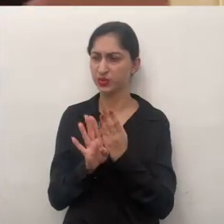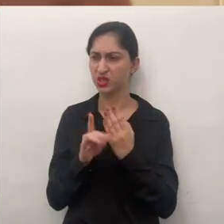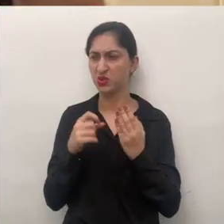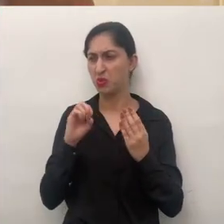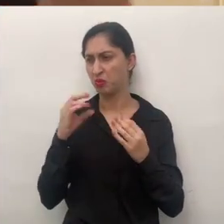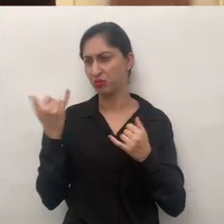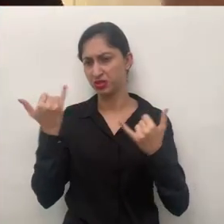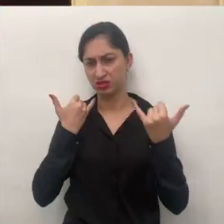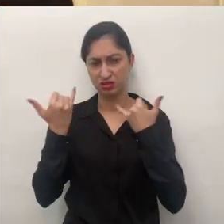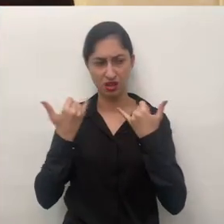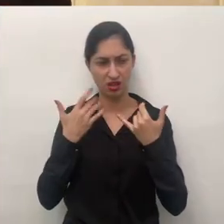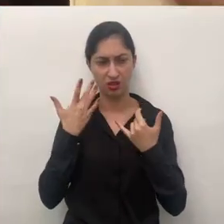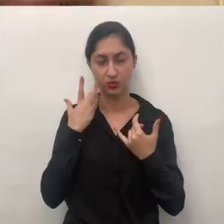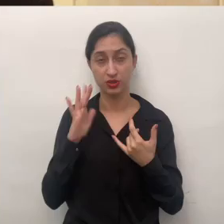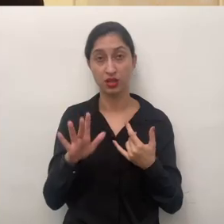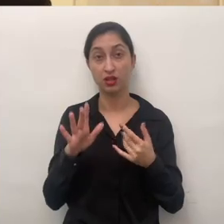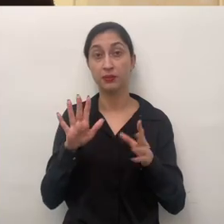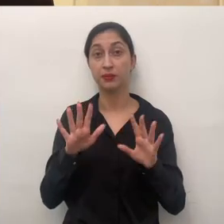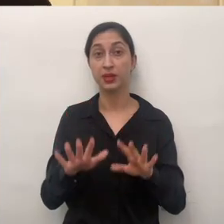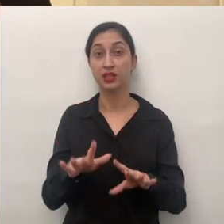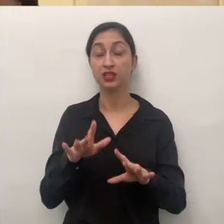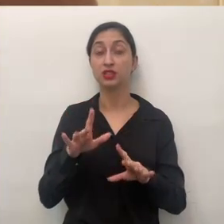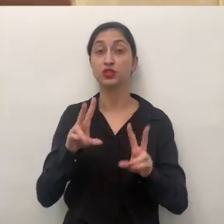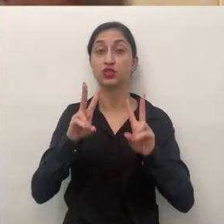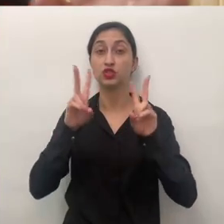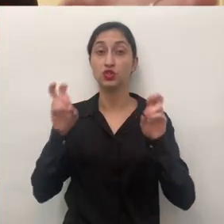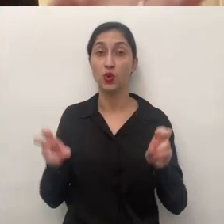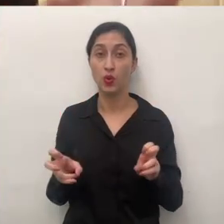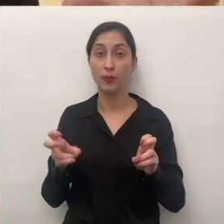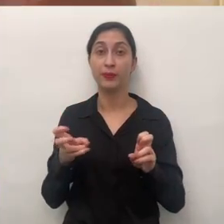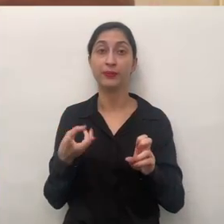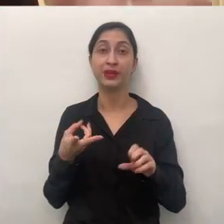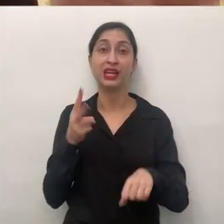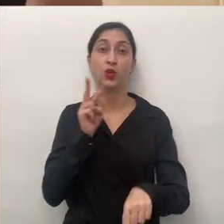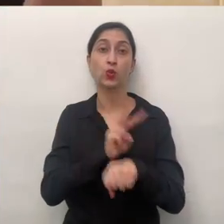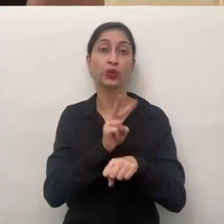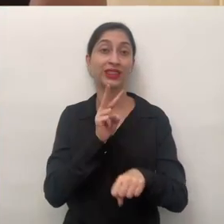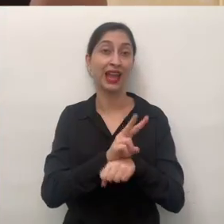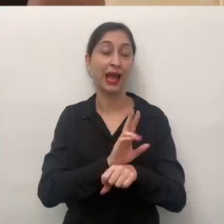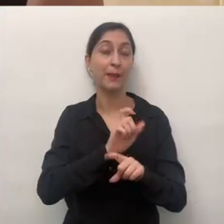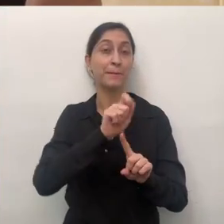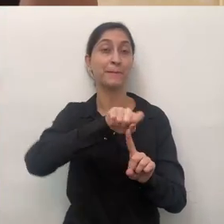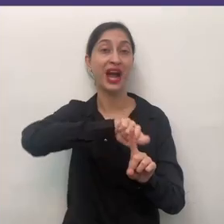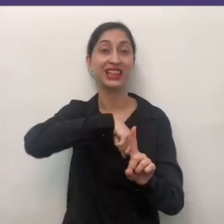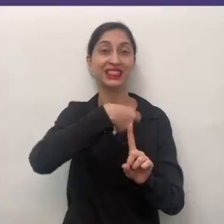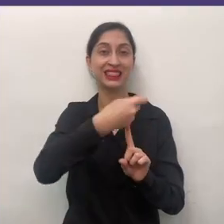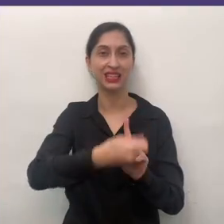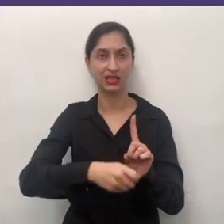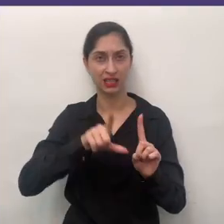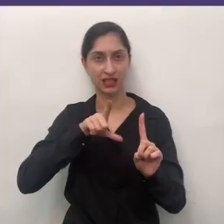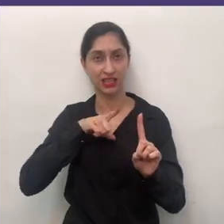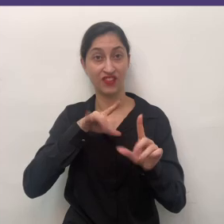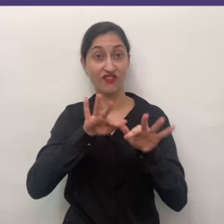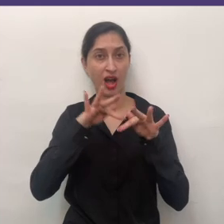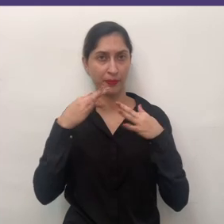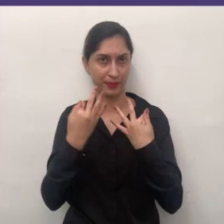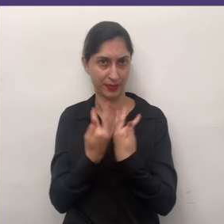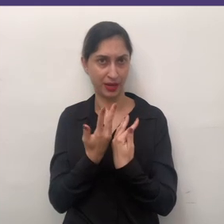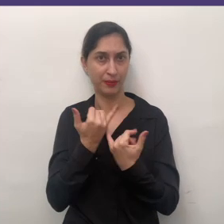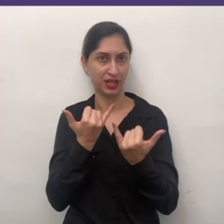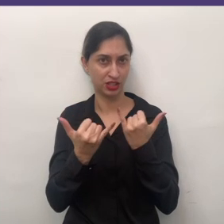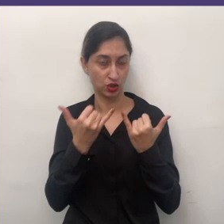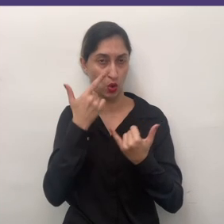descobri, ou essa informação chegou para mim, dessa genealogia no cultivo da banana. Primeiro tem sim,